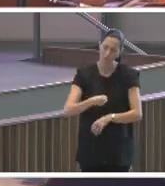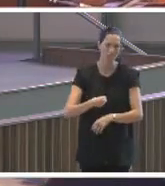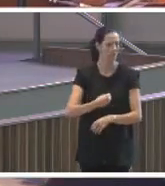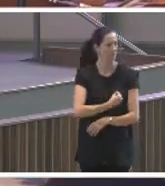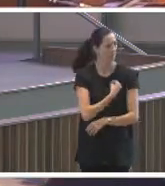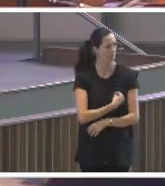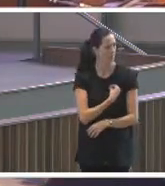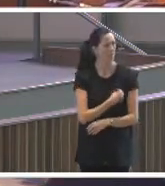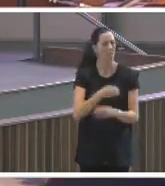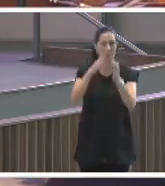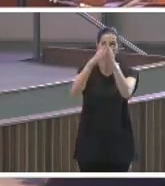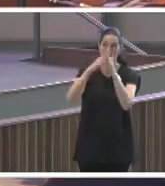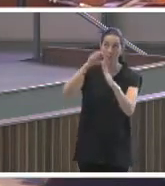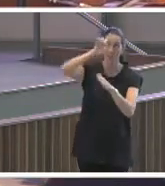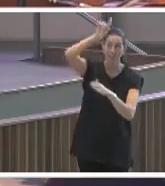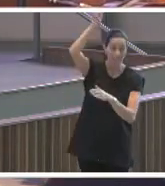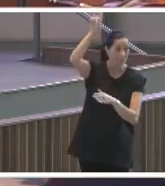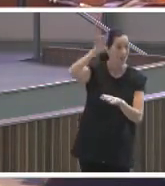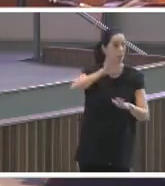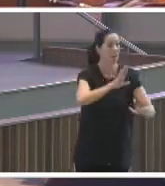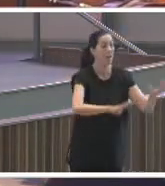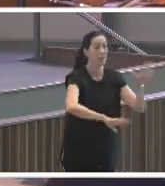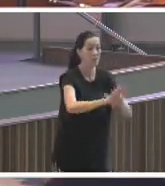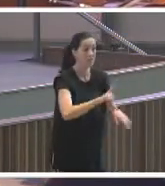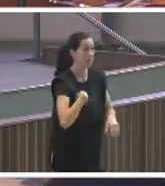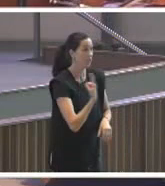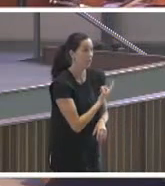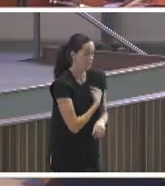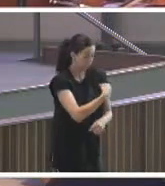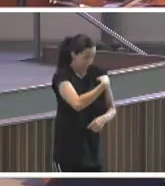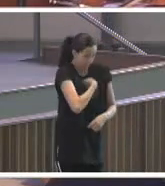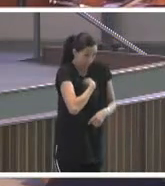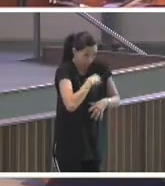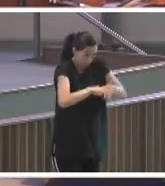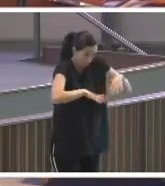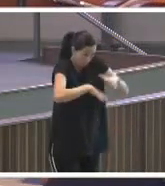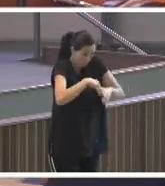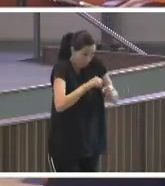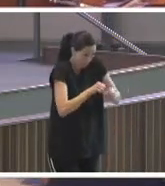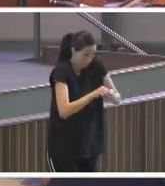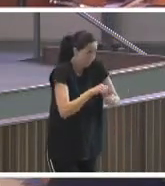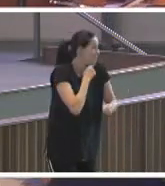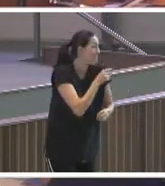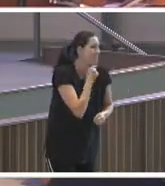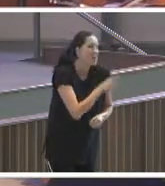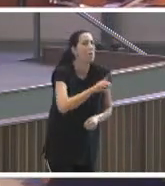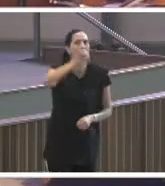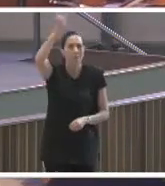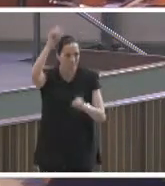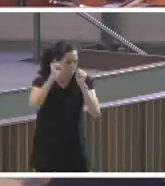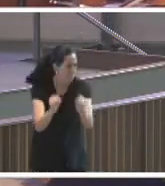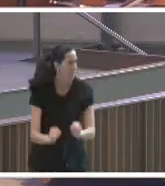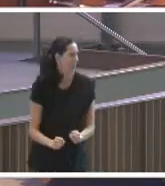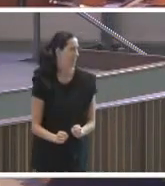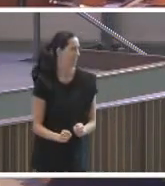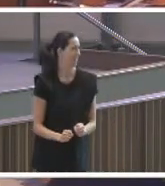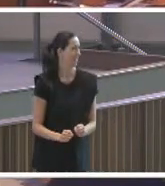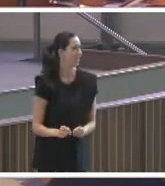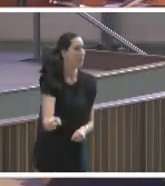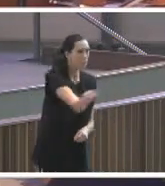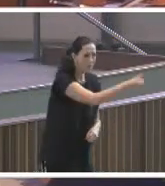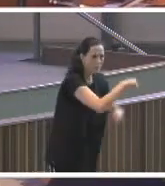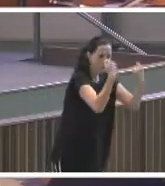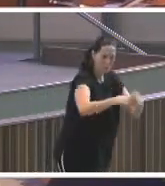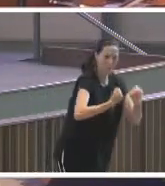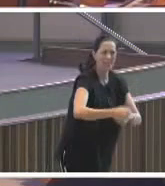a intervenção de Deus. Há coisas que você não pode fazer, mas Deus pode. Entenda que essa é uma autoridade que Deus